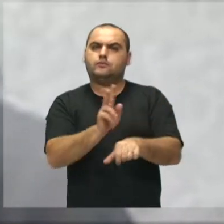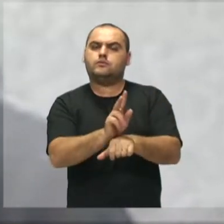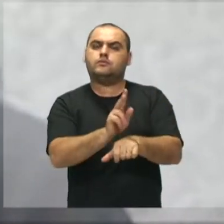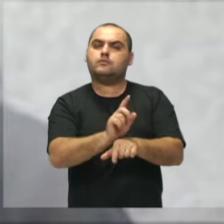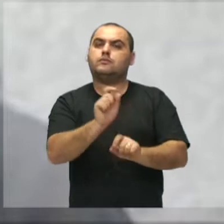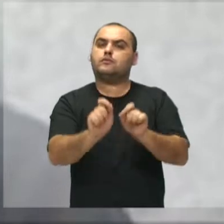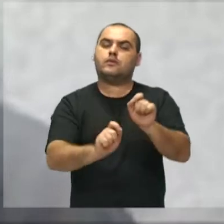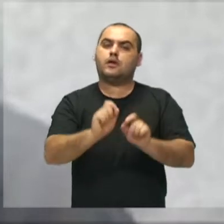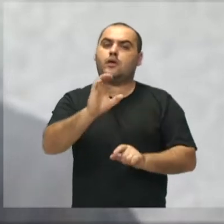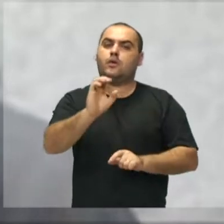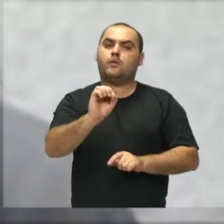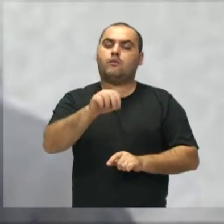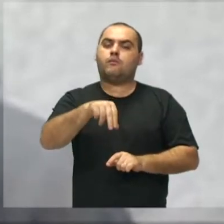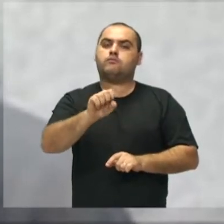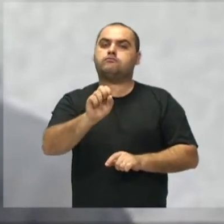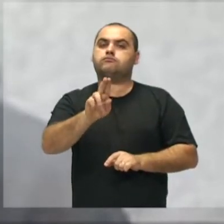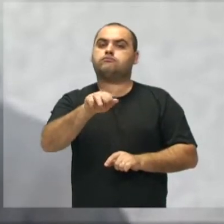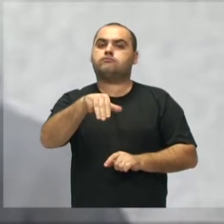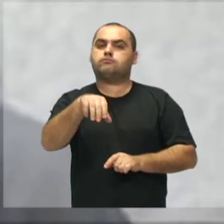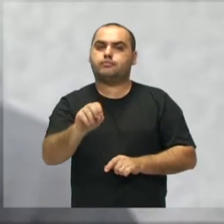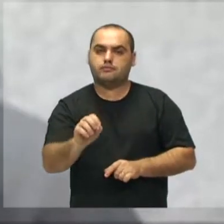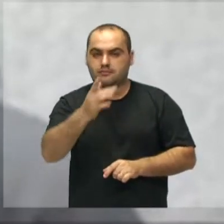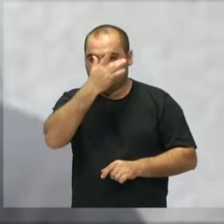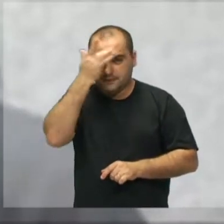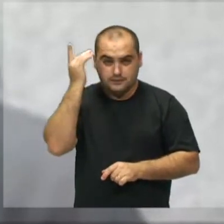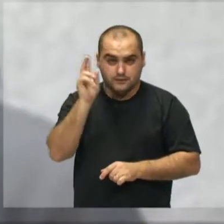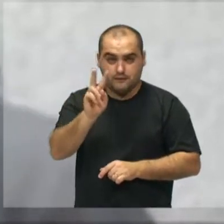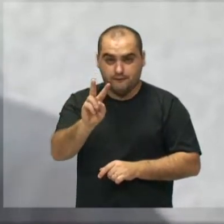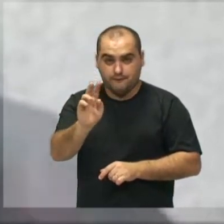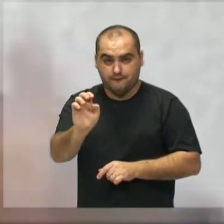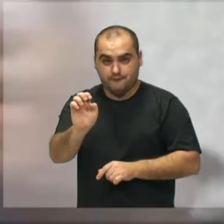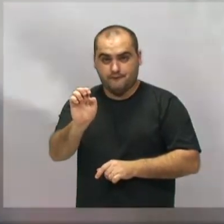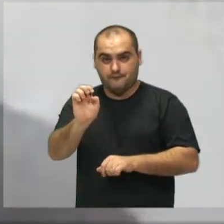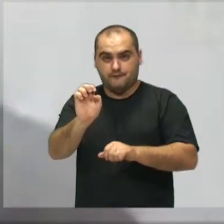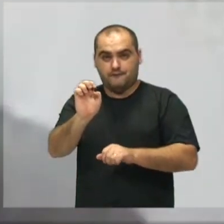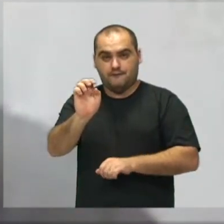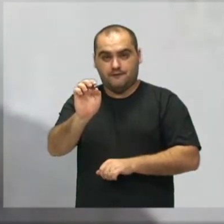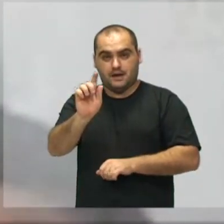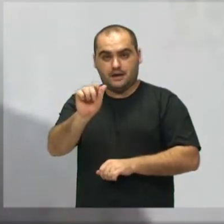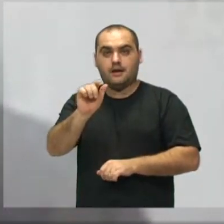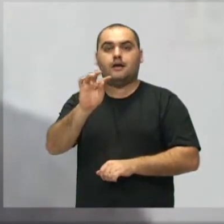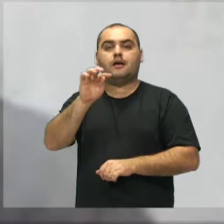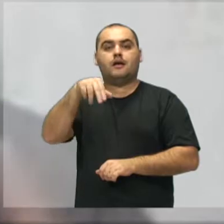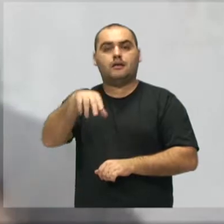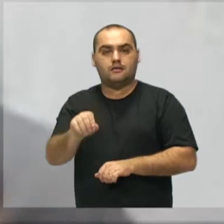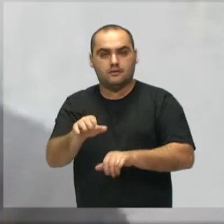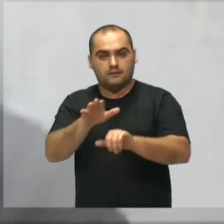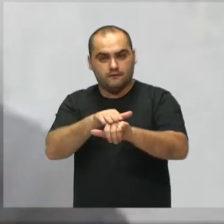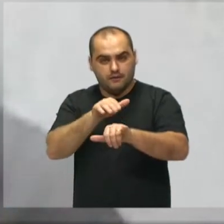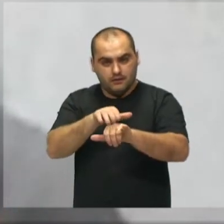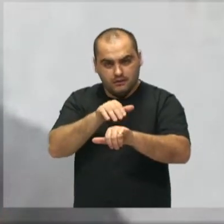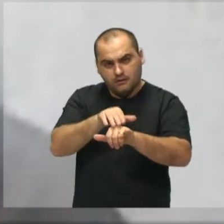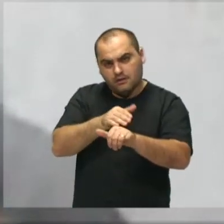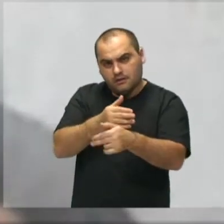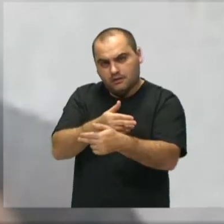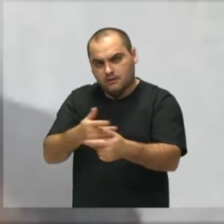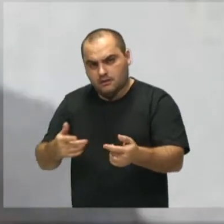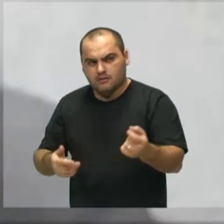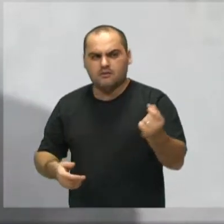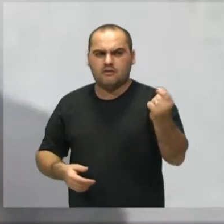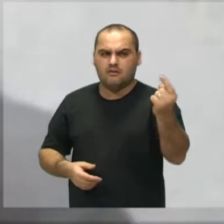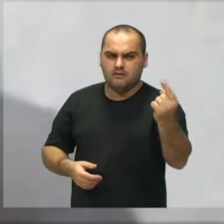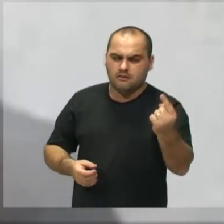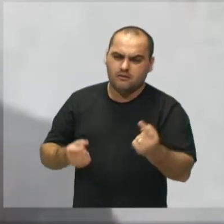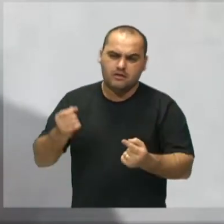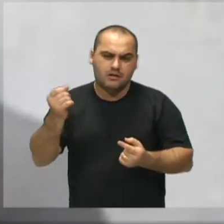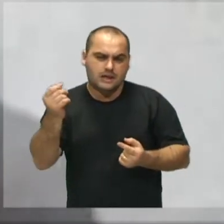consumo, os veganos, vegetarianos, que tinha mais a ver com comportamento pessoal, ainda que fosse também um aluno, um pouco de moda em